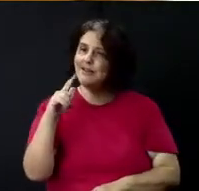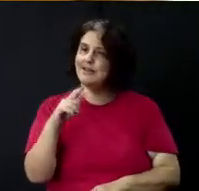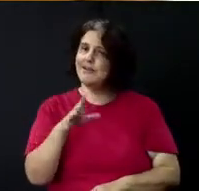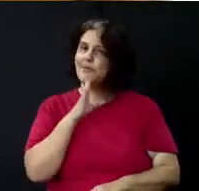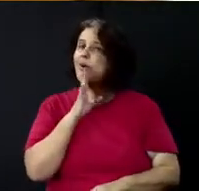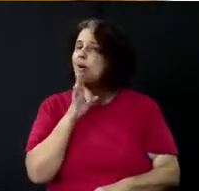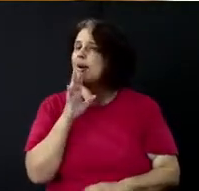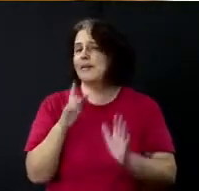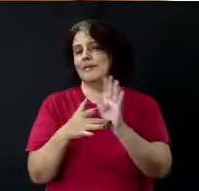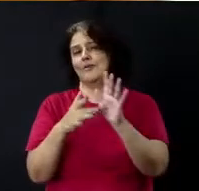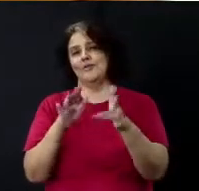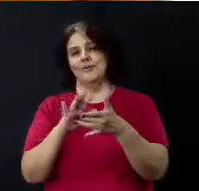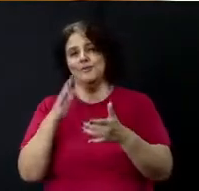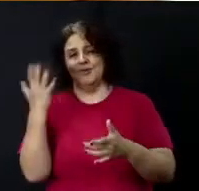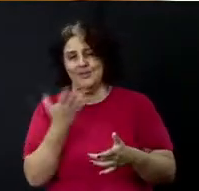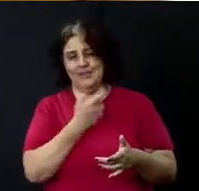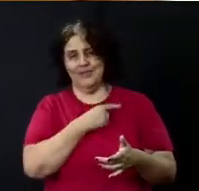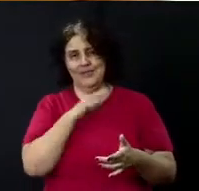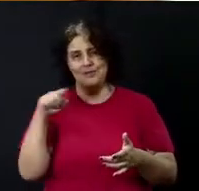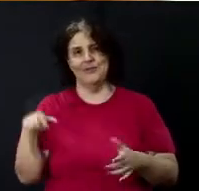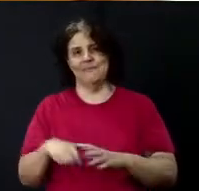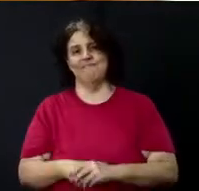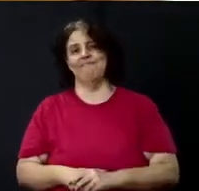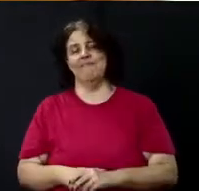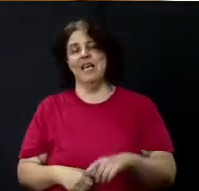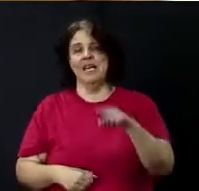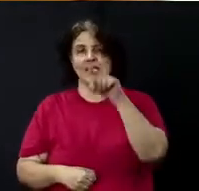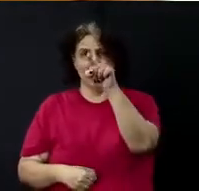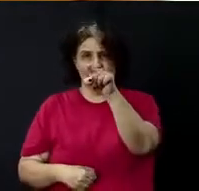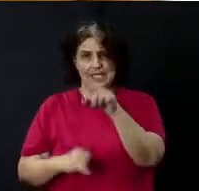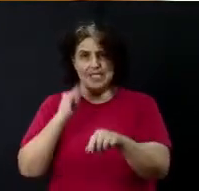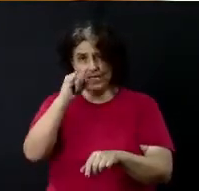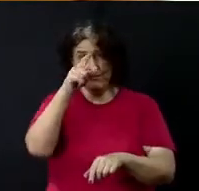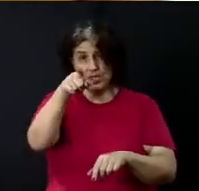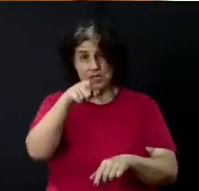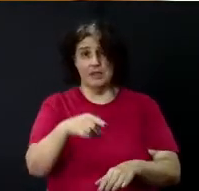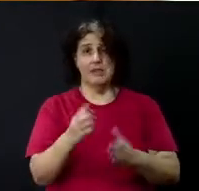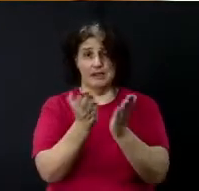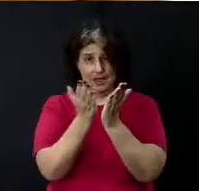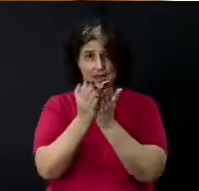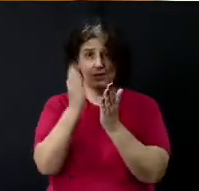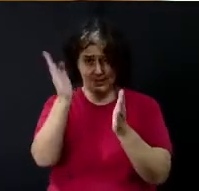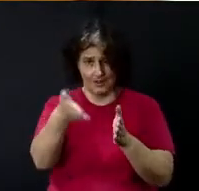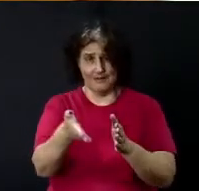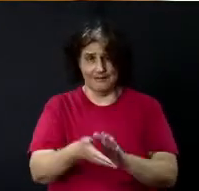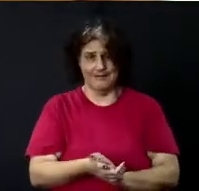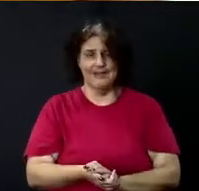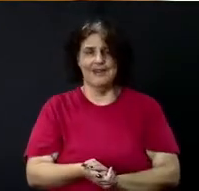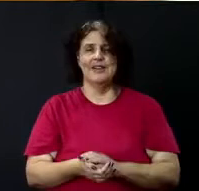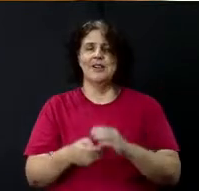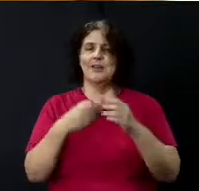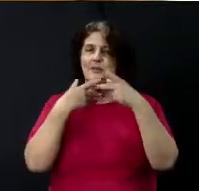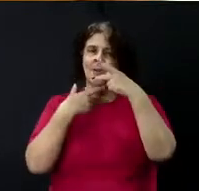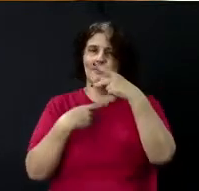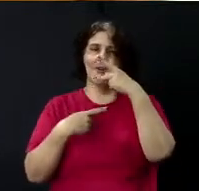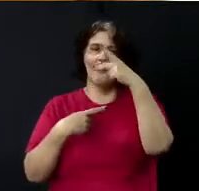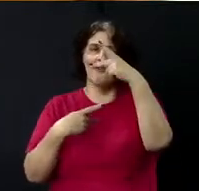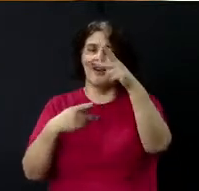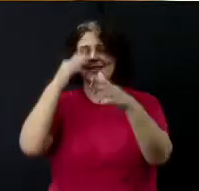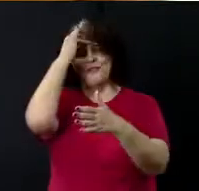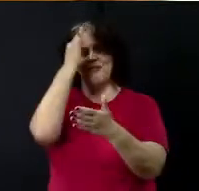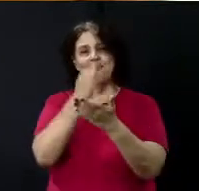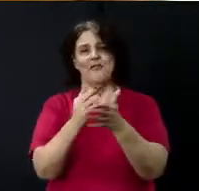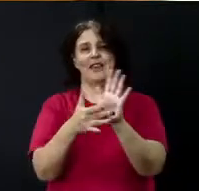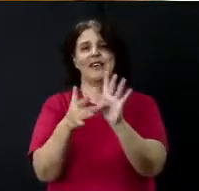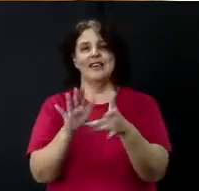Pense comigo rapidamente. Se você já é um cristão, você professa a sua fé em Cristo, talvez haja pessoas que não compreendem como é que você